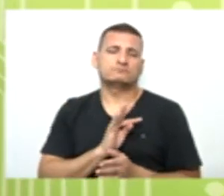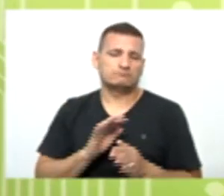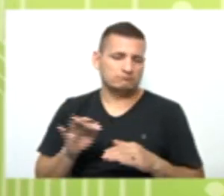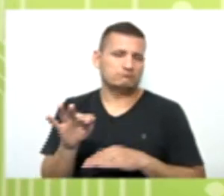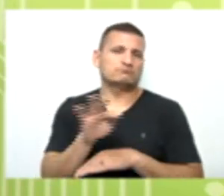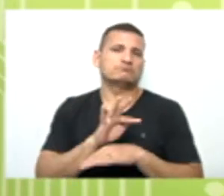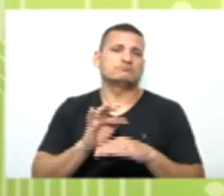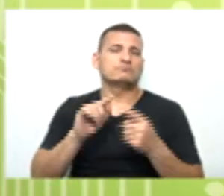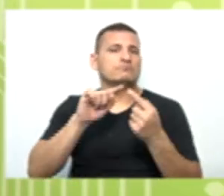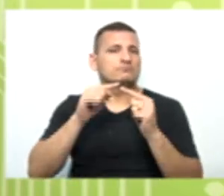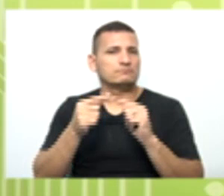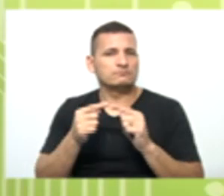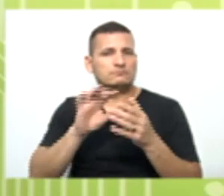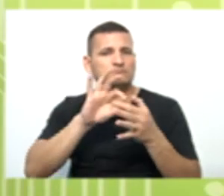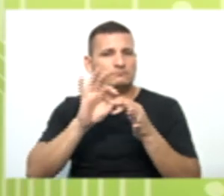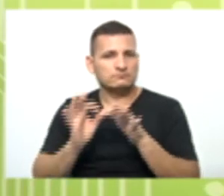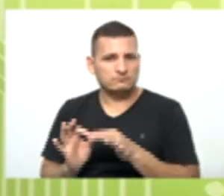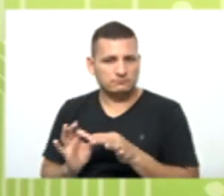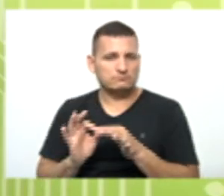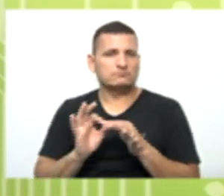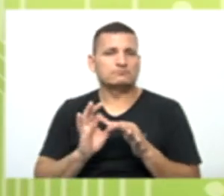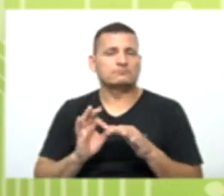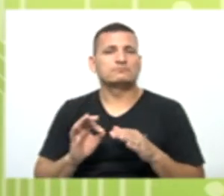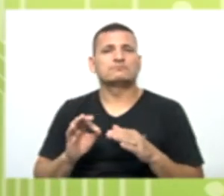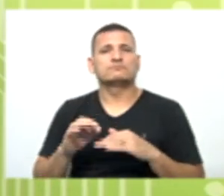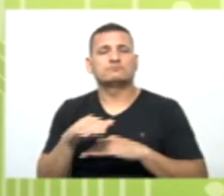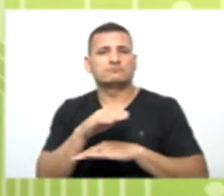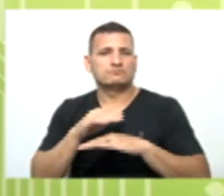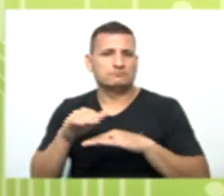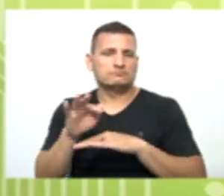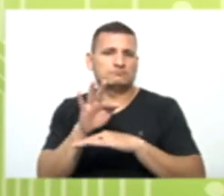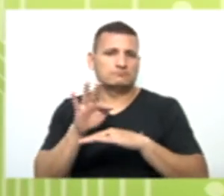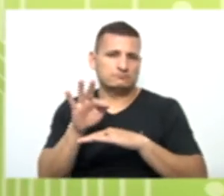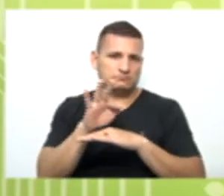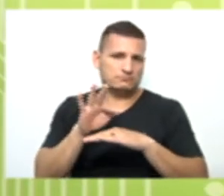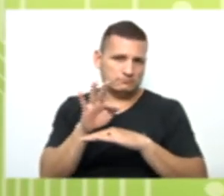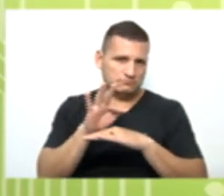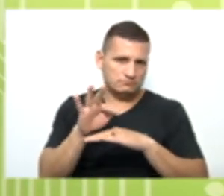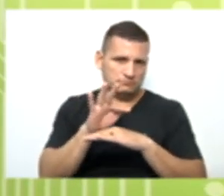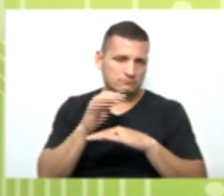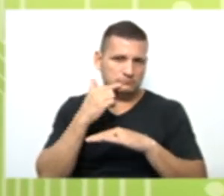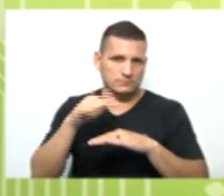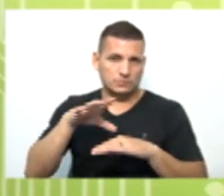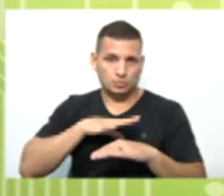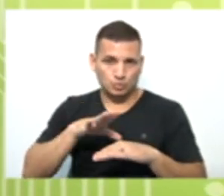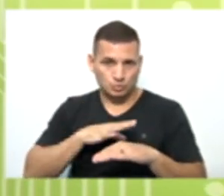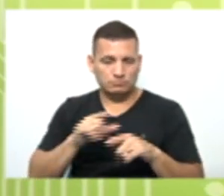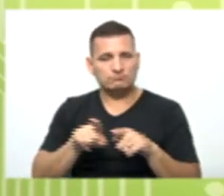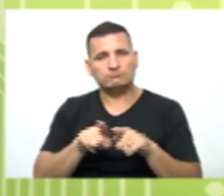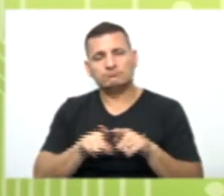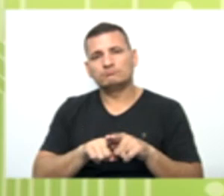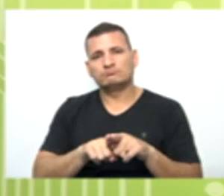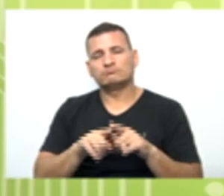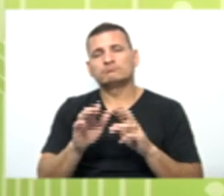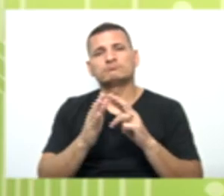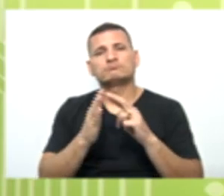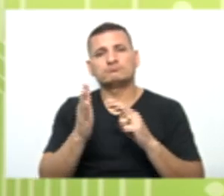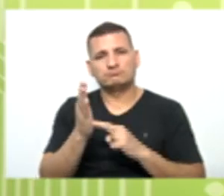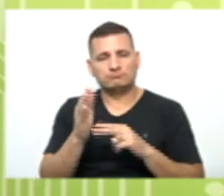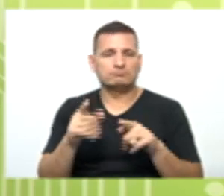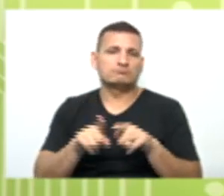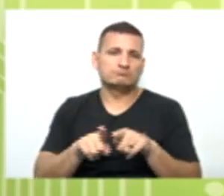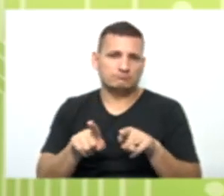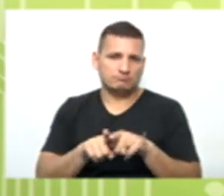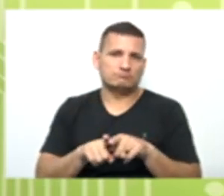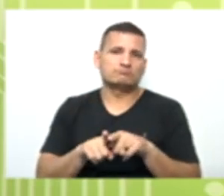clareza, concisão, padrão formal da língua portuguesa e as normas de formatação, que nós